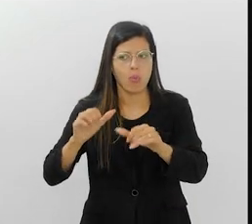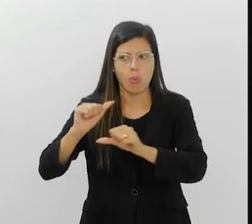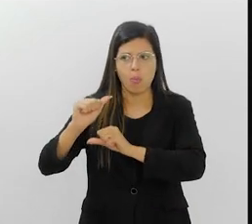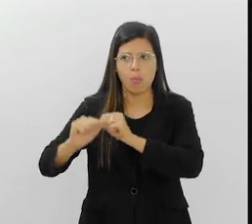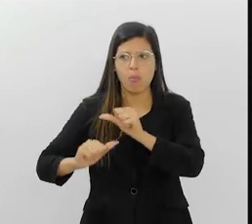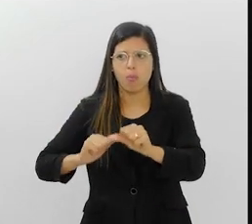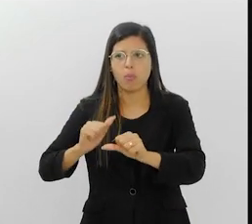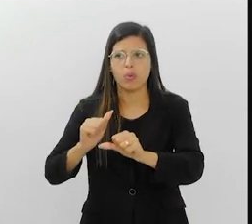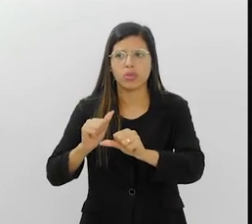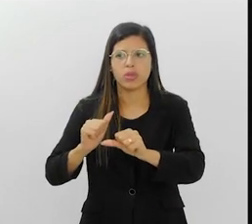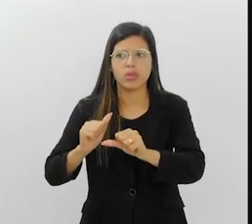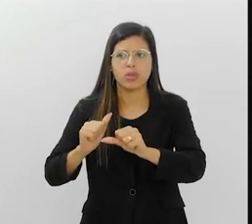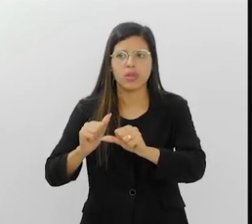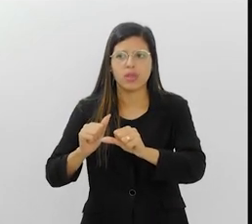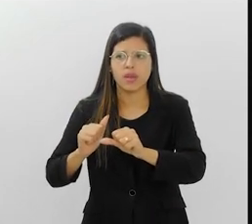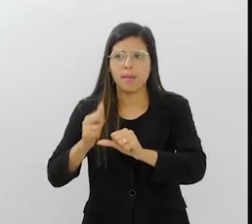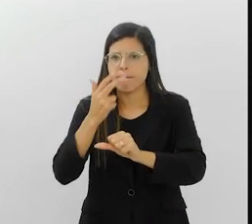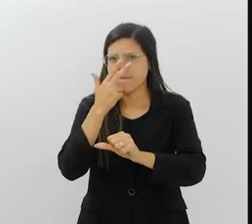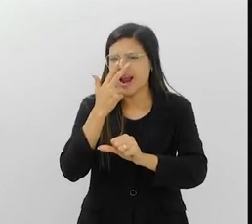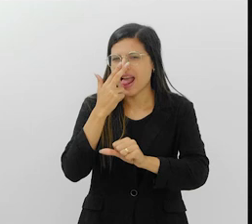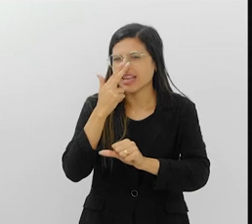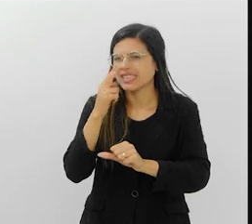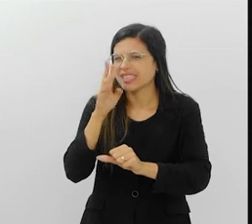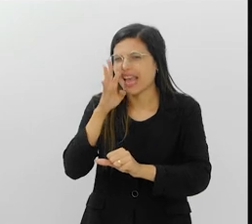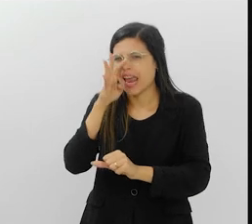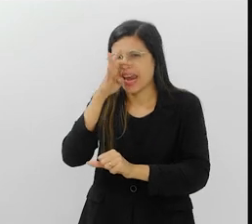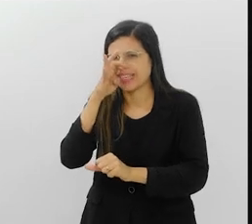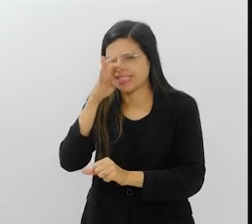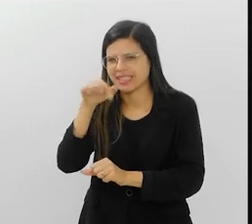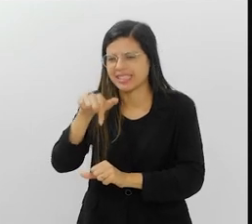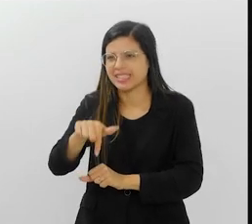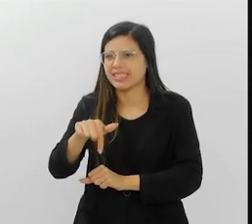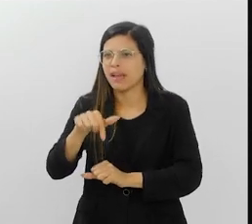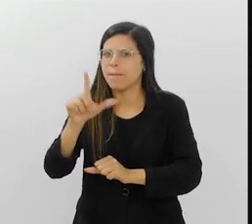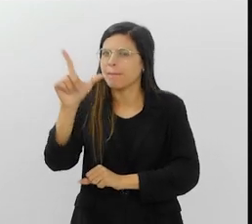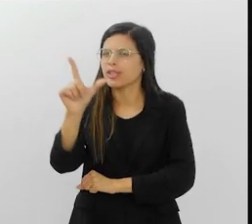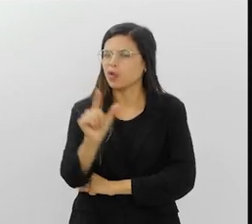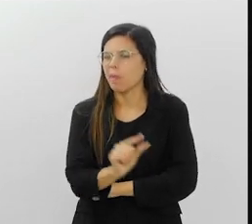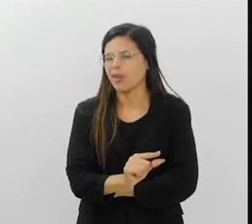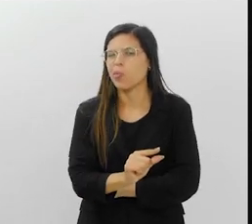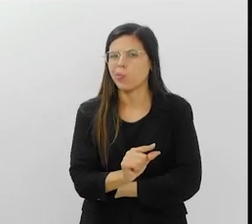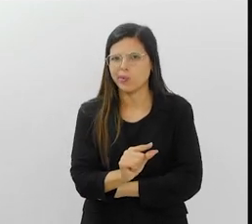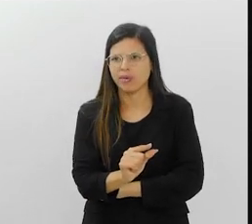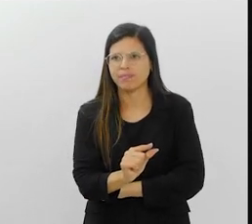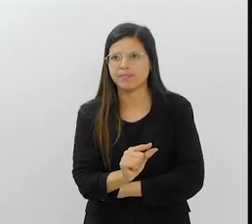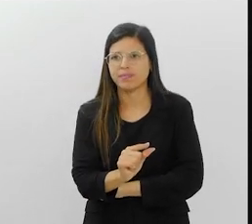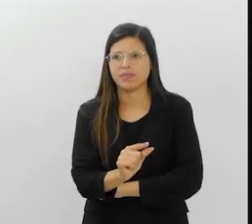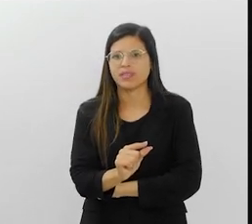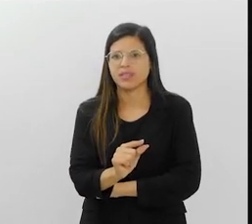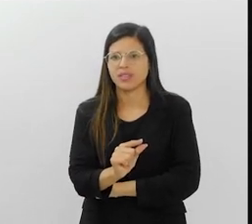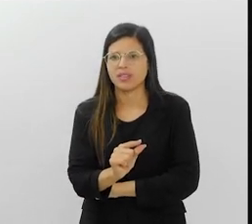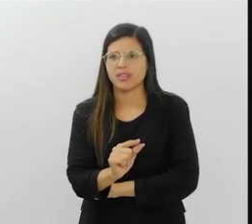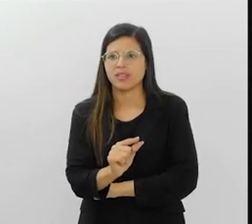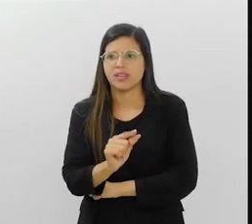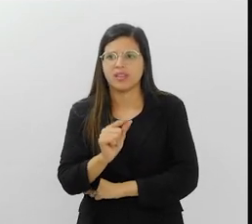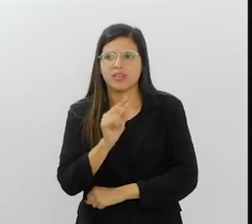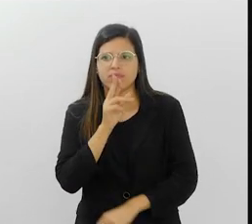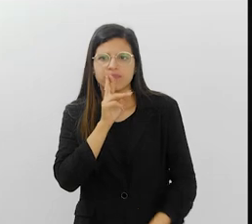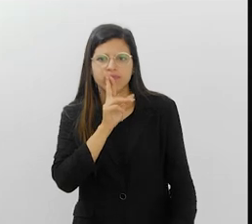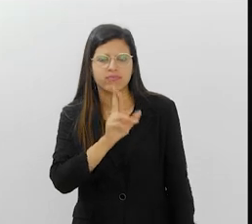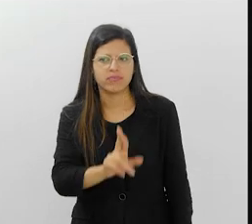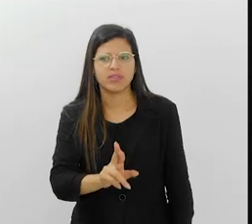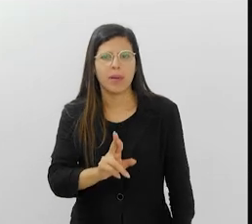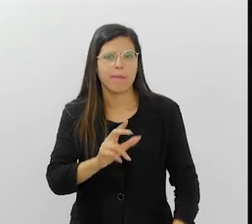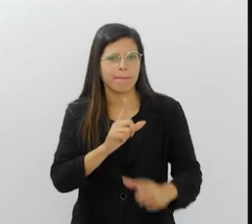muda. A resistência do Laíla começa a ficar menor. Dá o